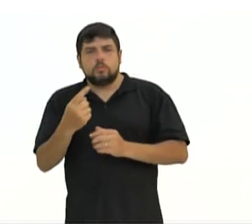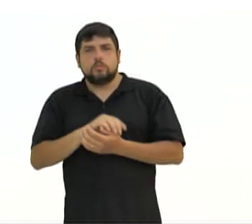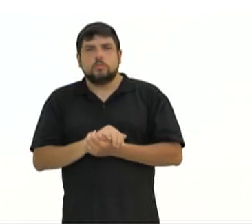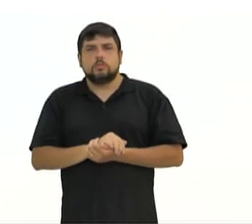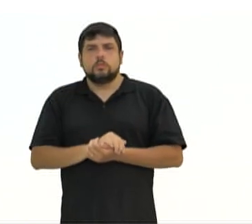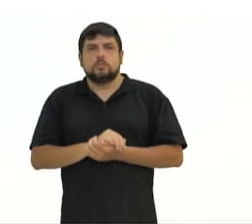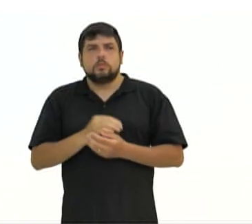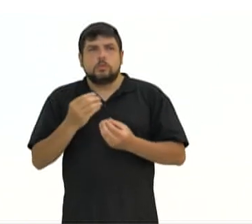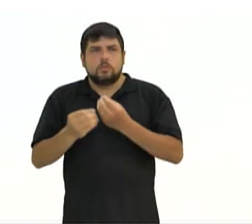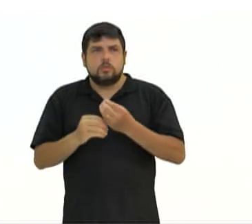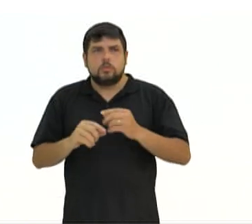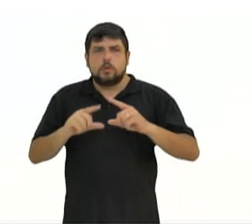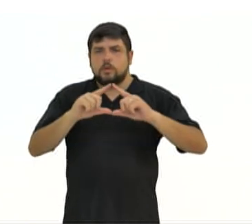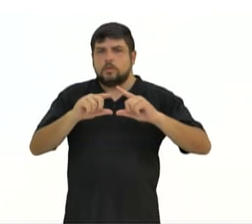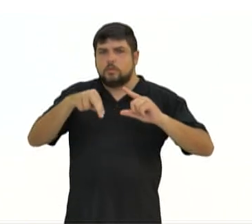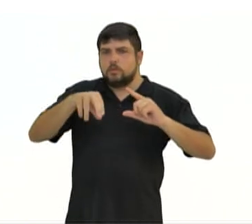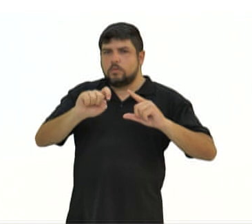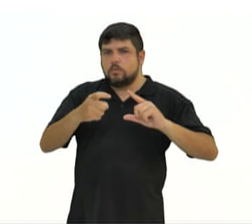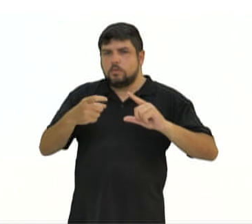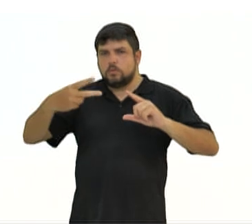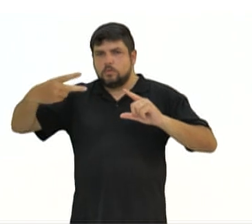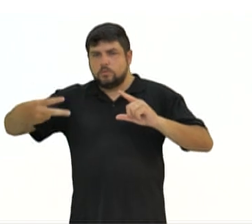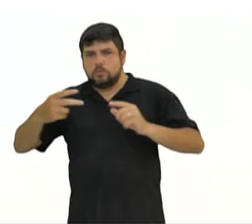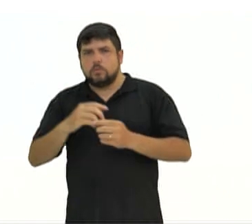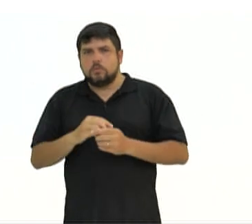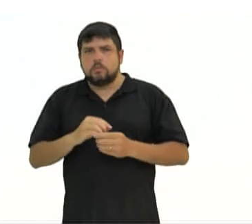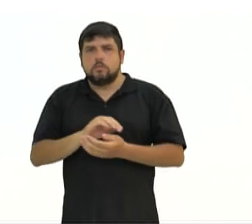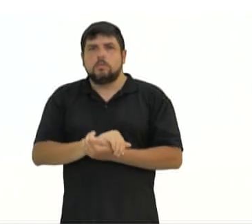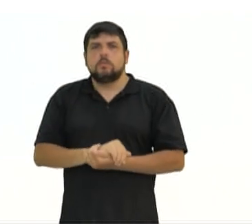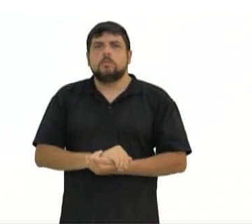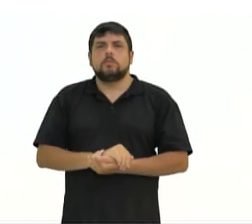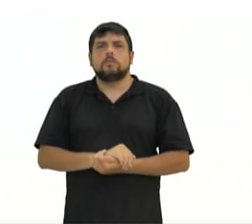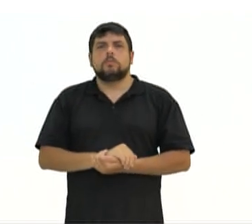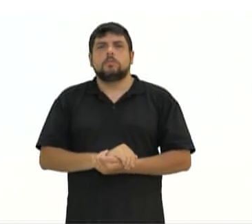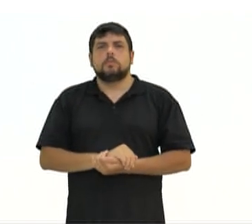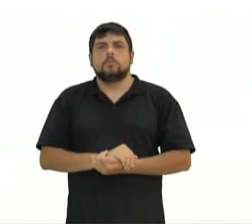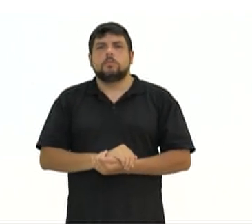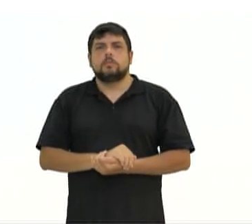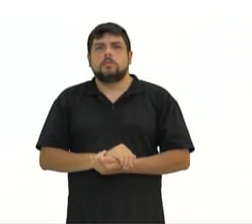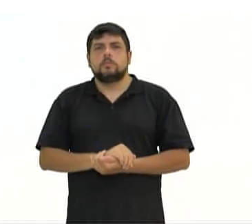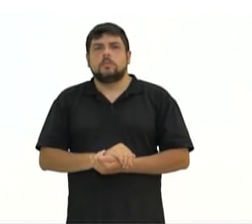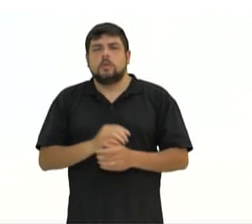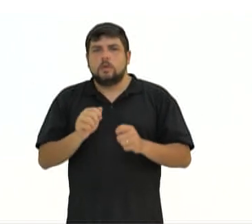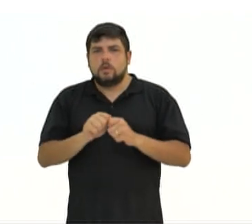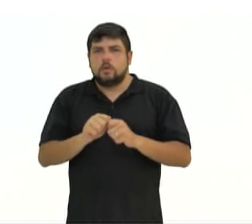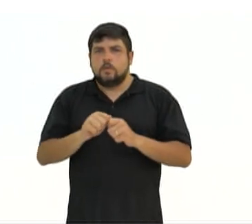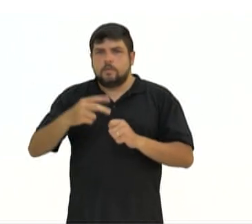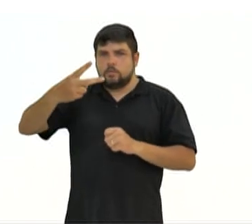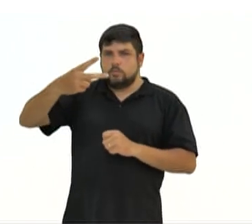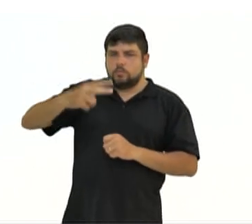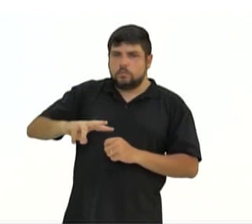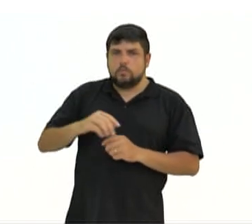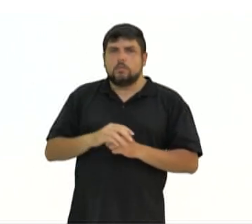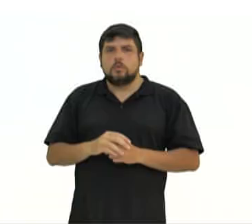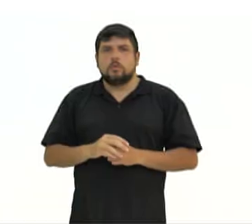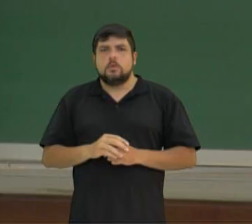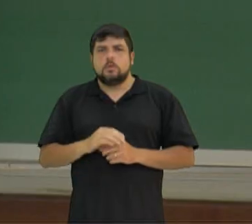tem um delta NOx de 2 elétrons que estão circulando assim. Feito a inversão, o 1 será o coeficiente